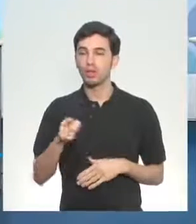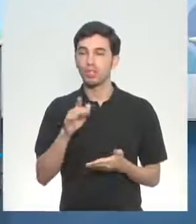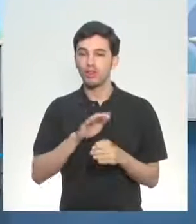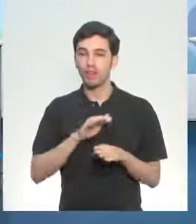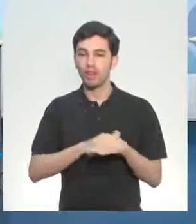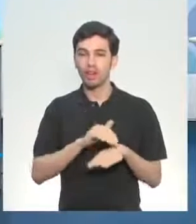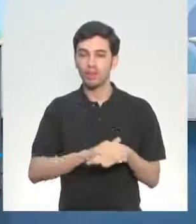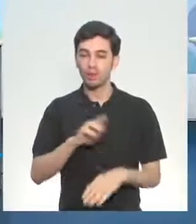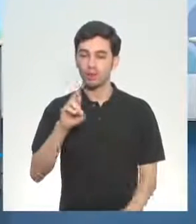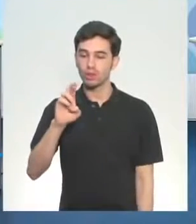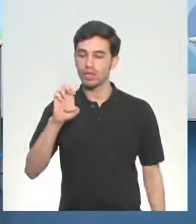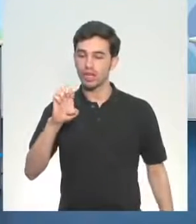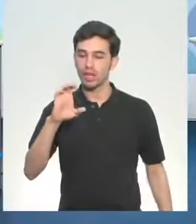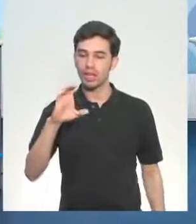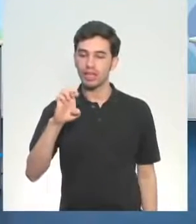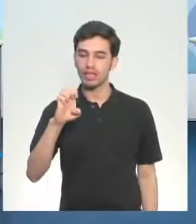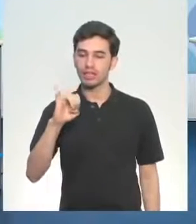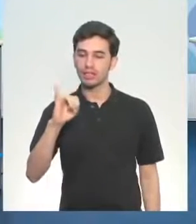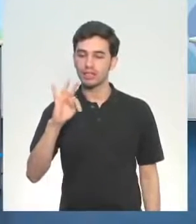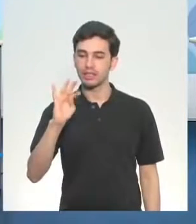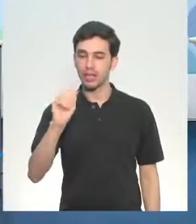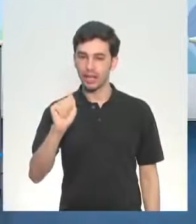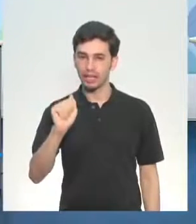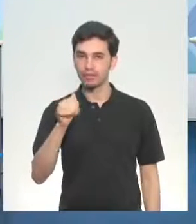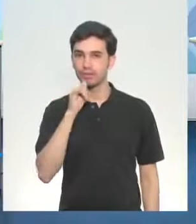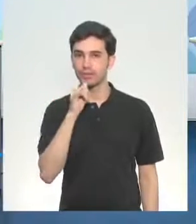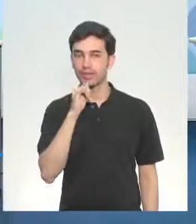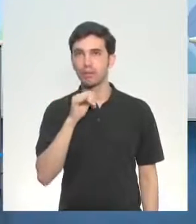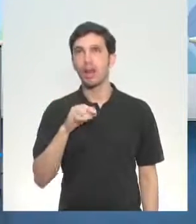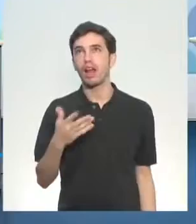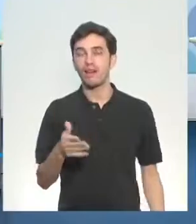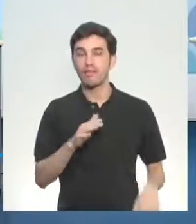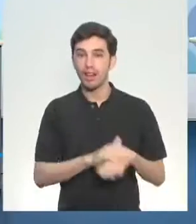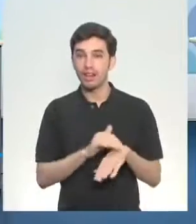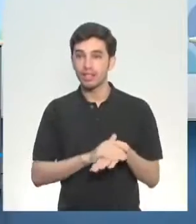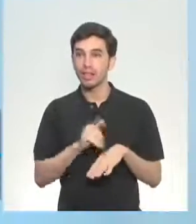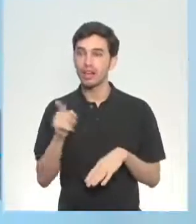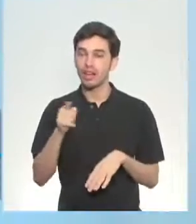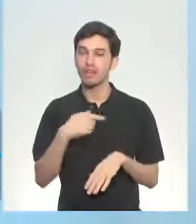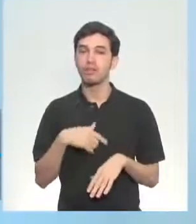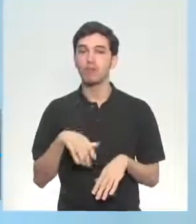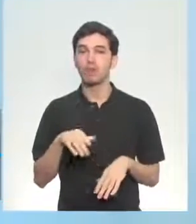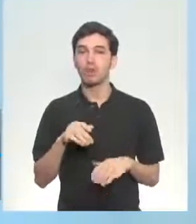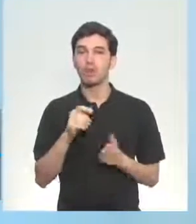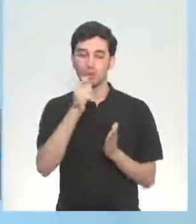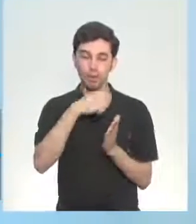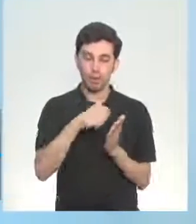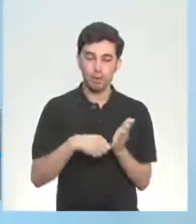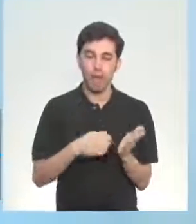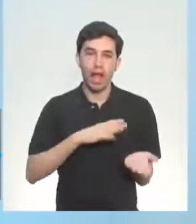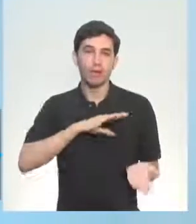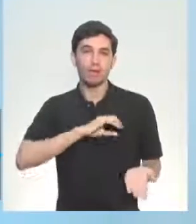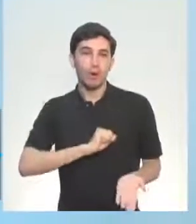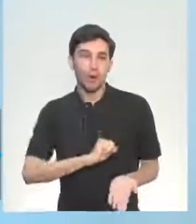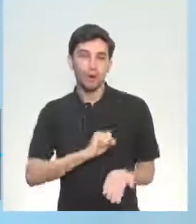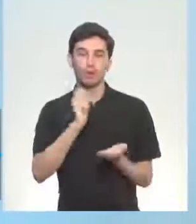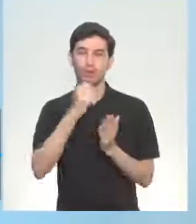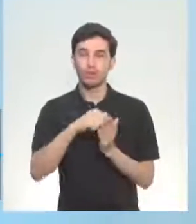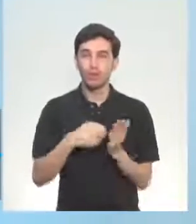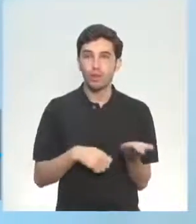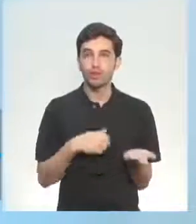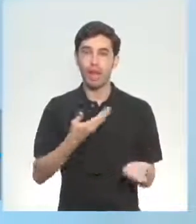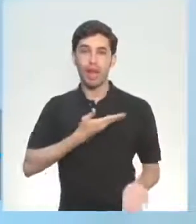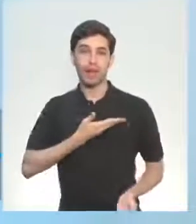gente faça uma receita sobre amor, faça uma receita sobre amizade. Então, a gente consegue brincar, sim, mas vai